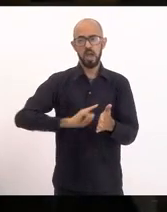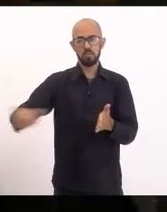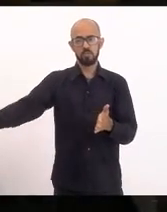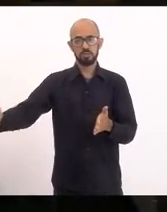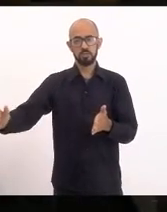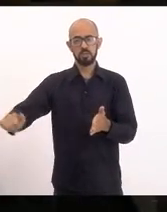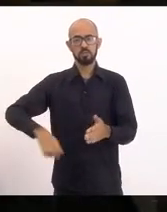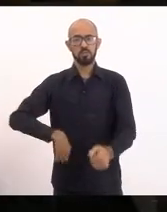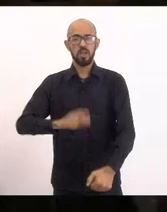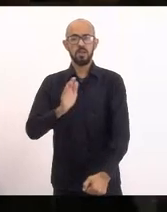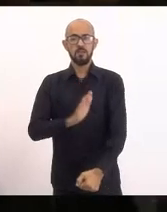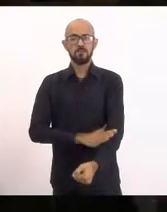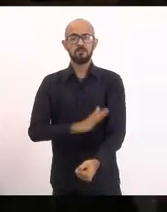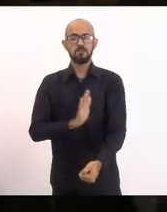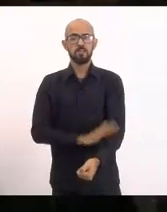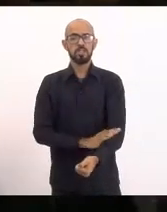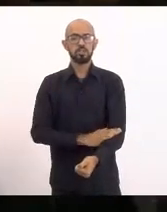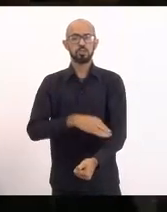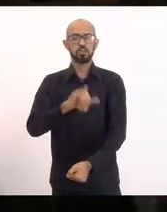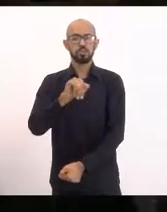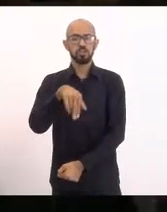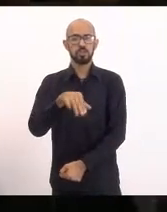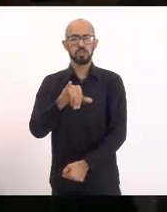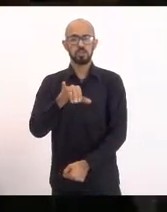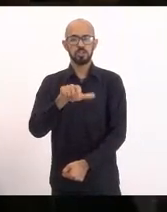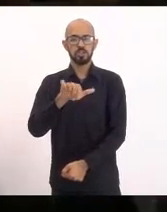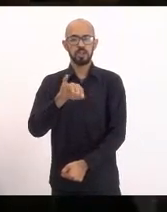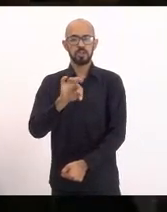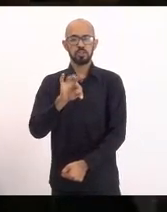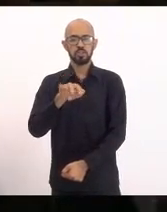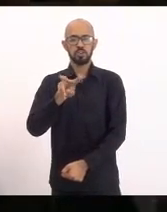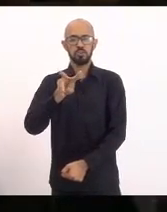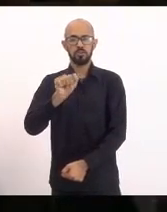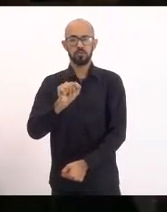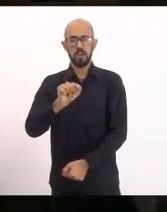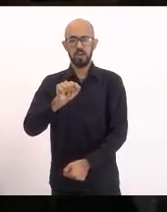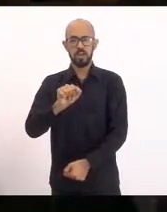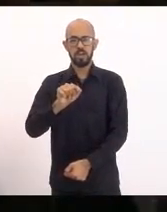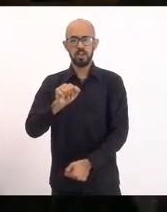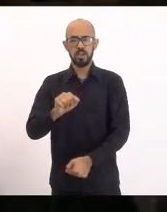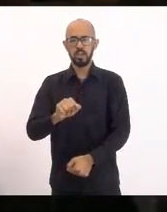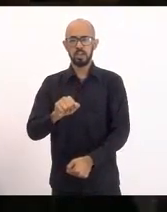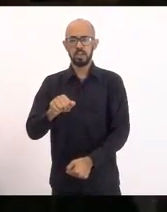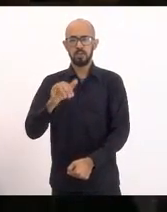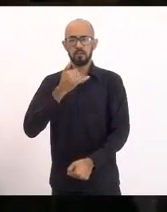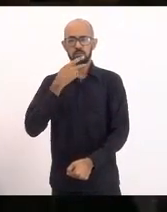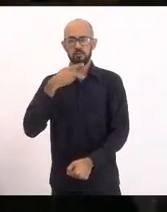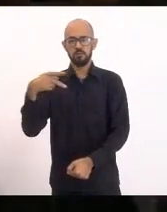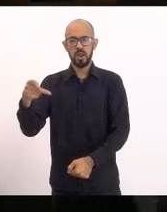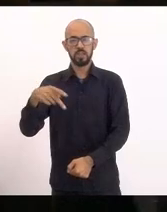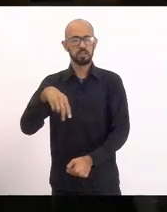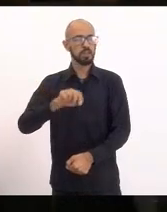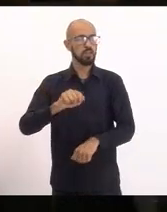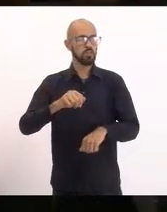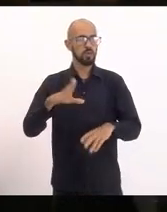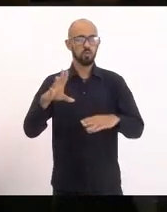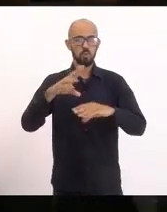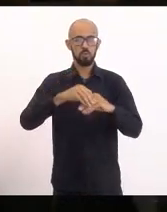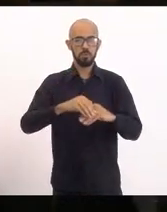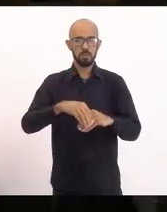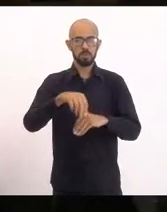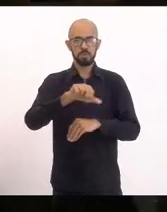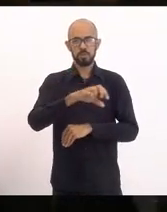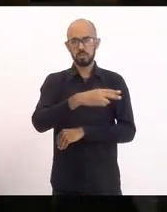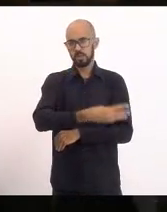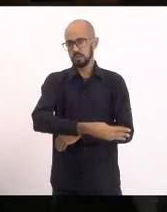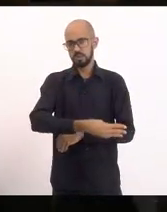de iniciativa, alegando um acréscimo de 312 milhões de reais. Não